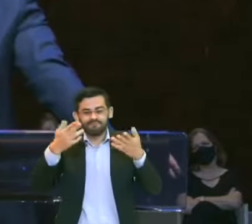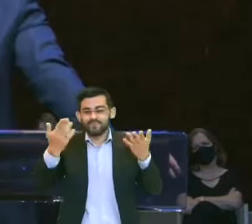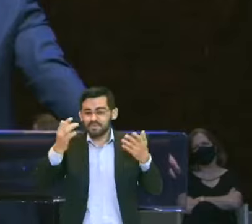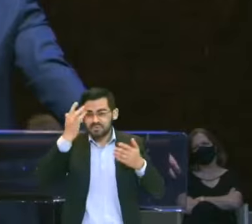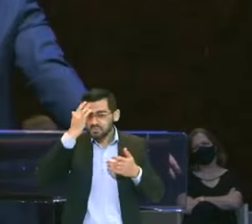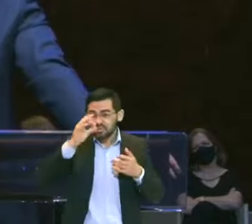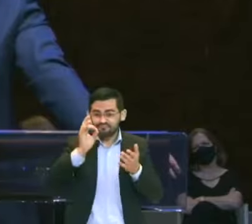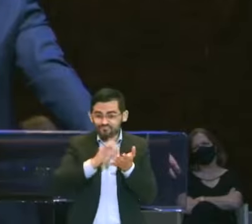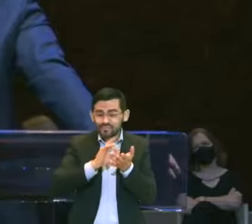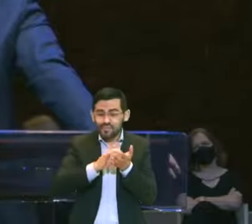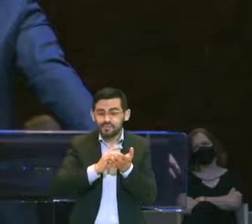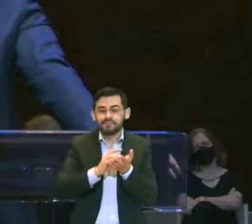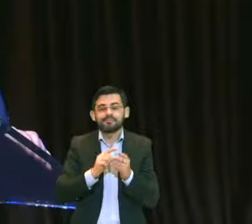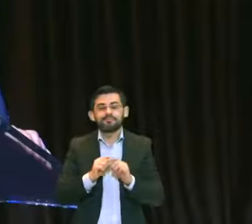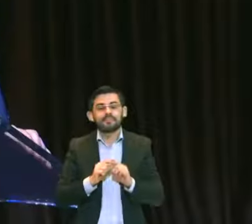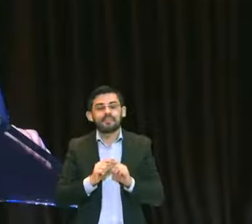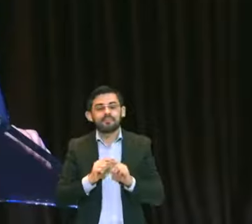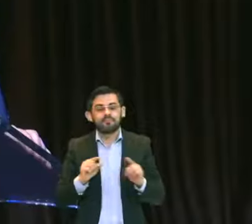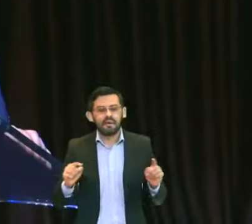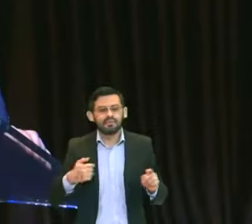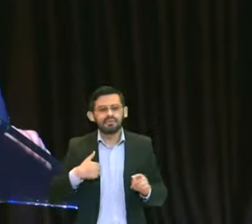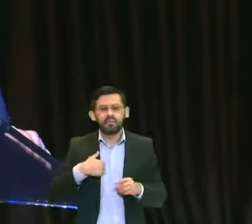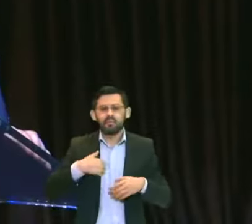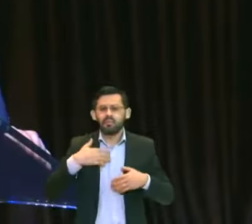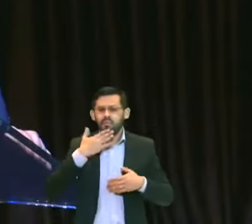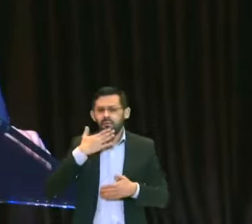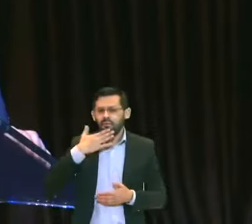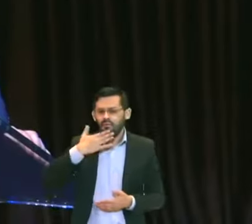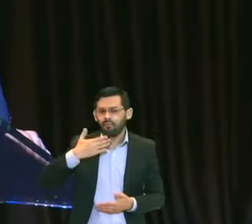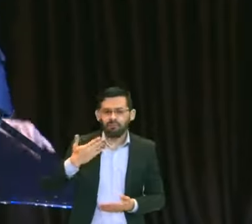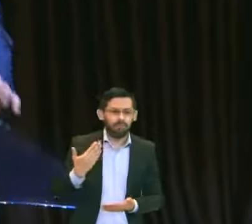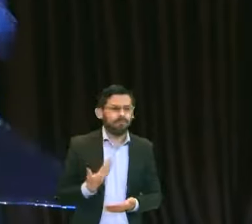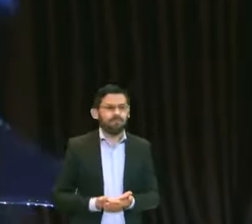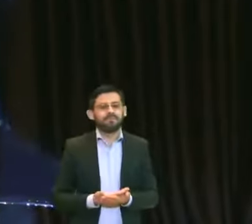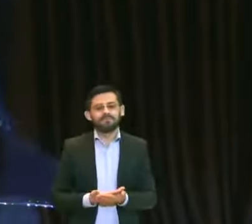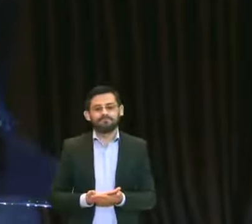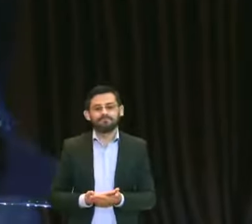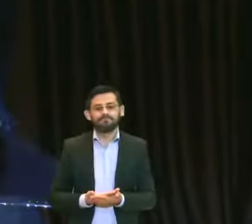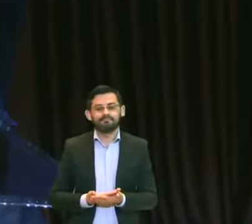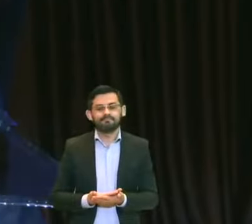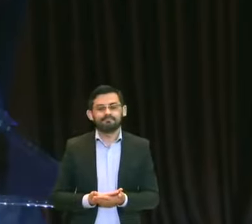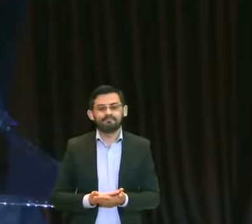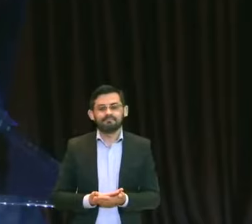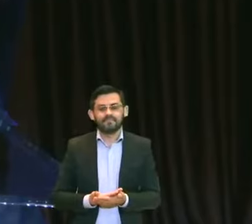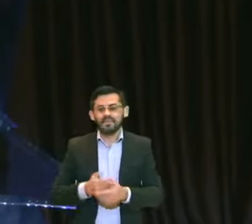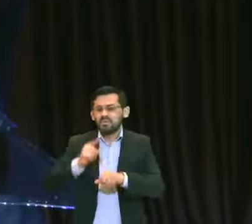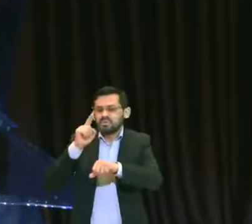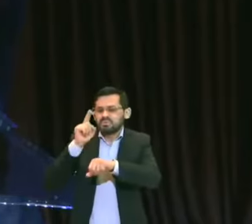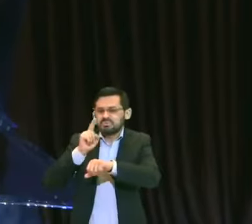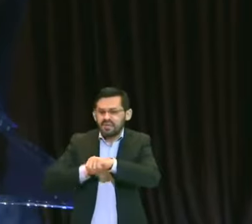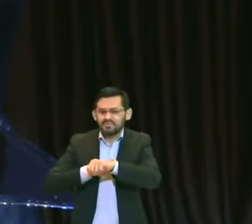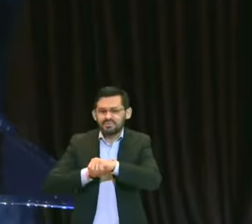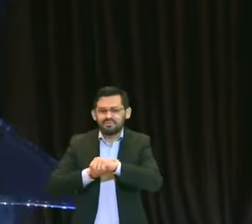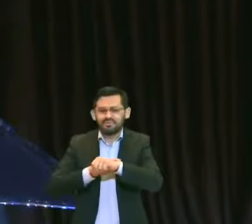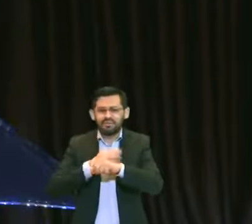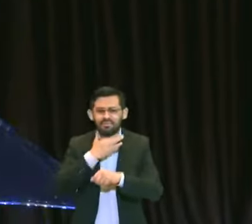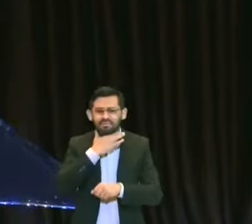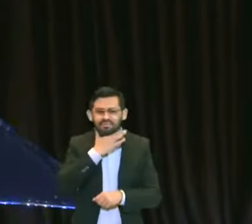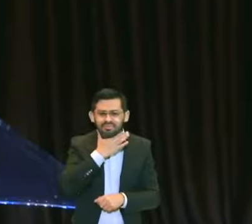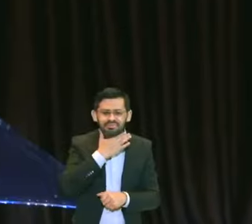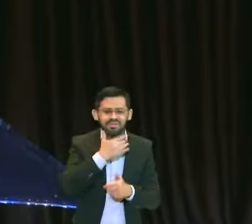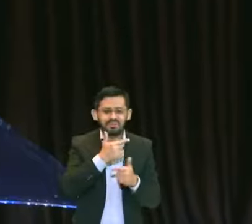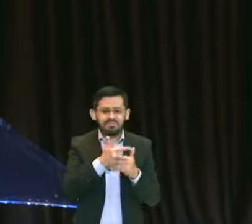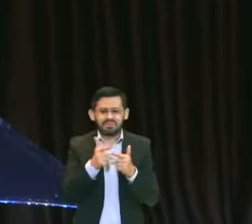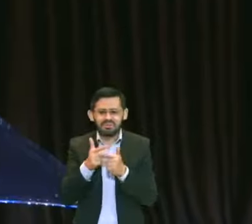demais. Mas eu fico impressionado. Num tempo de crises,